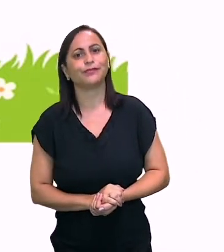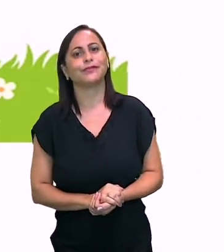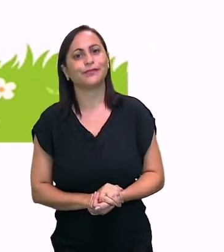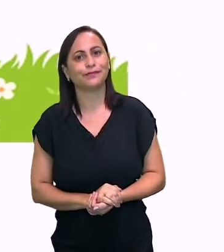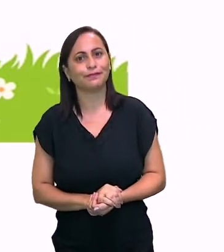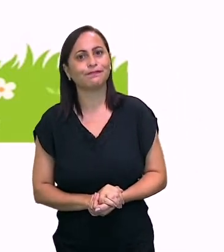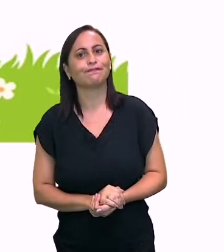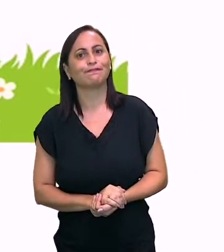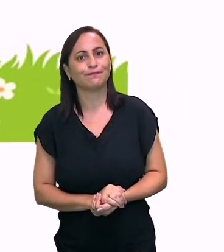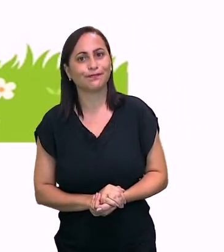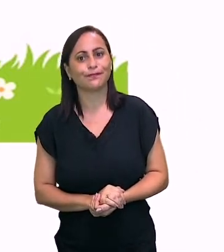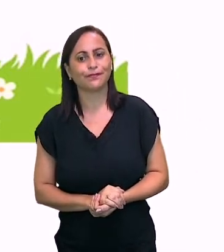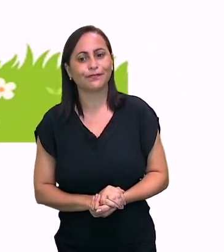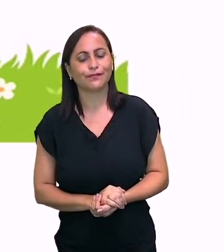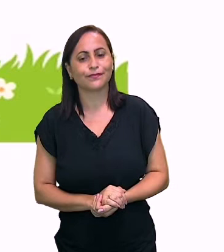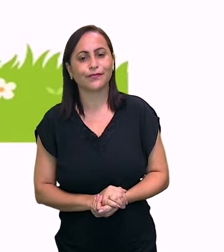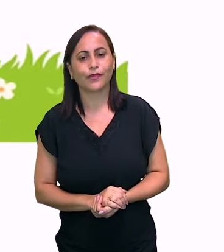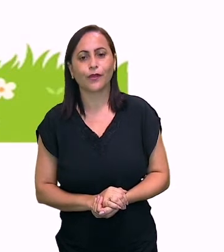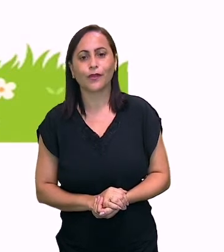estavam brincando de bola.